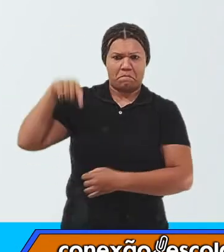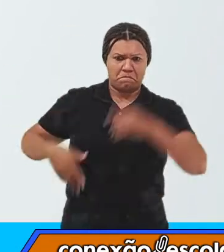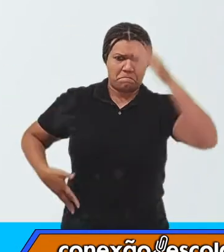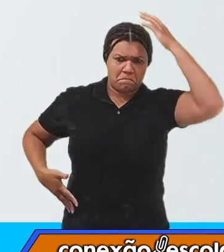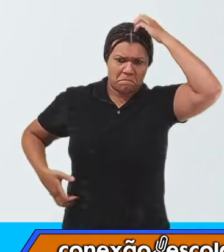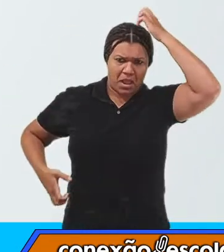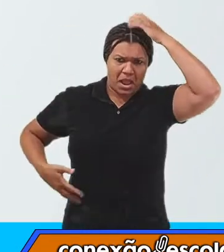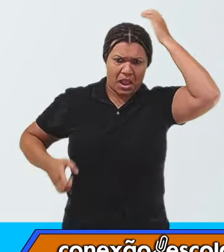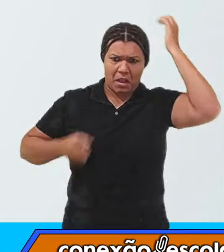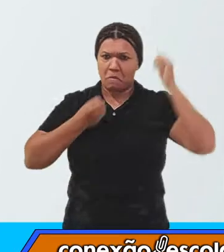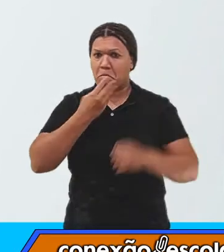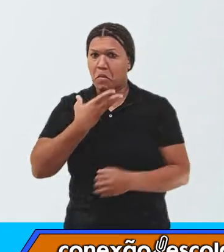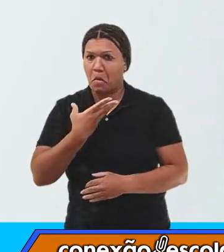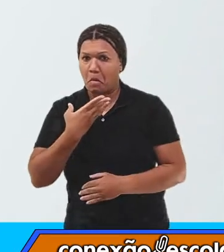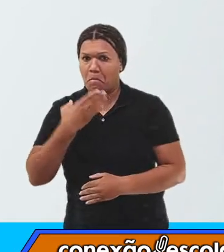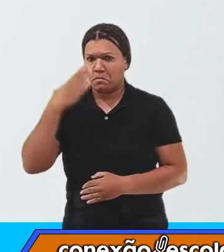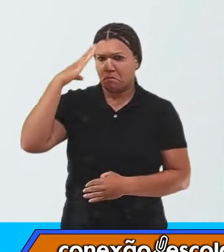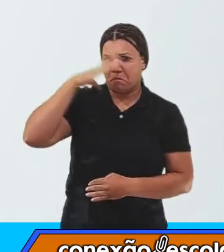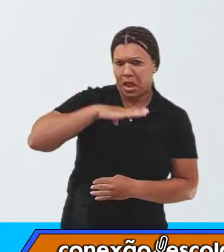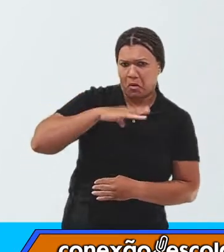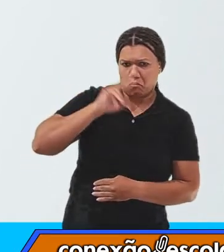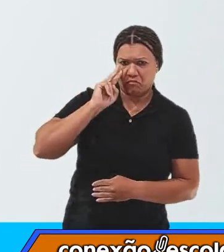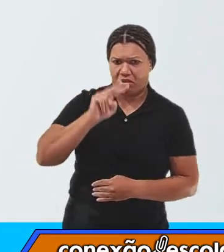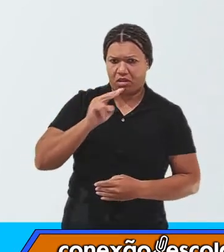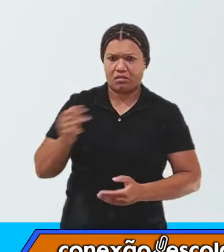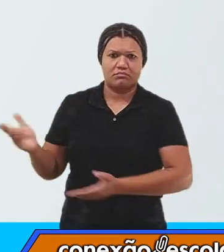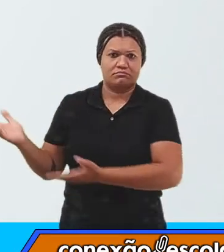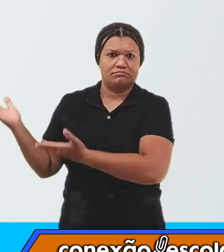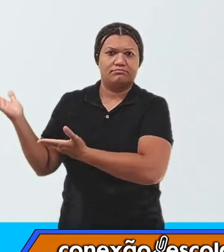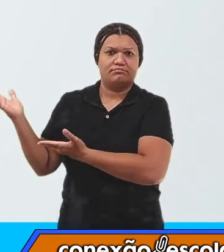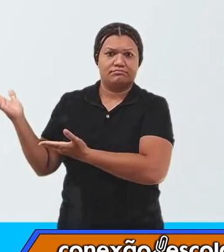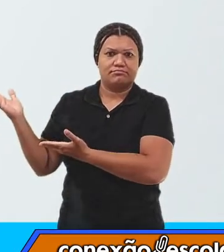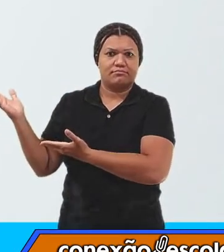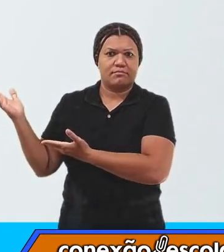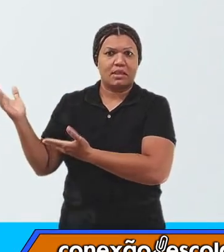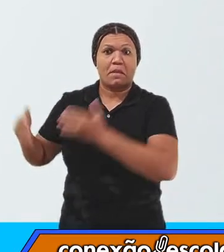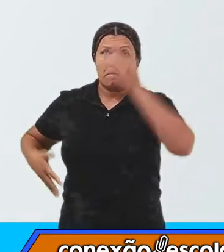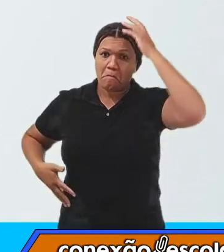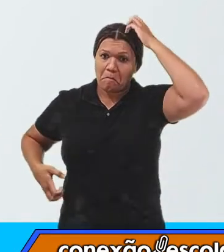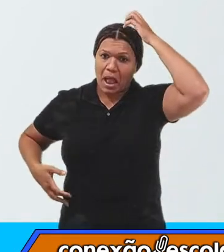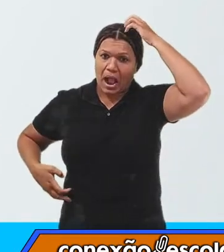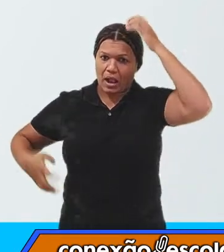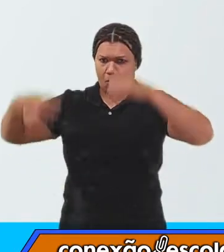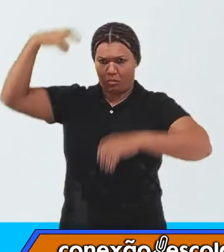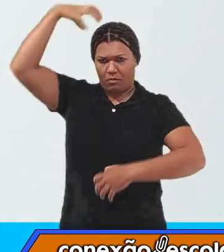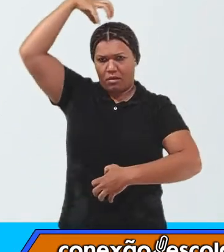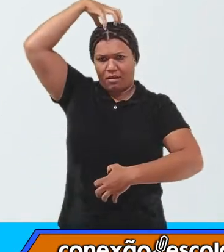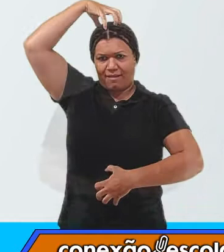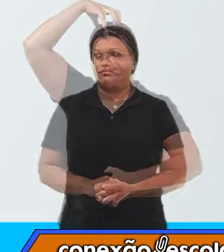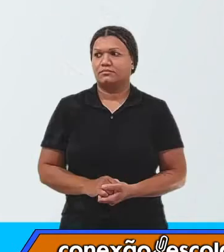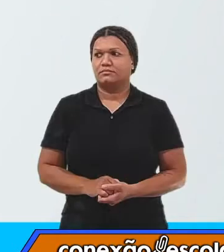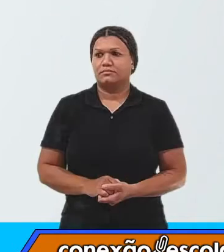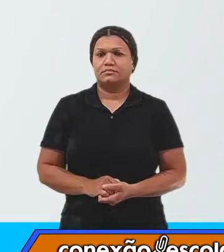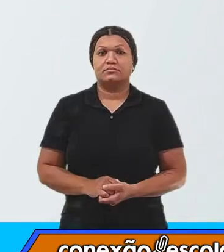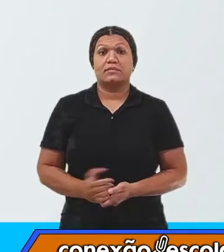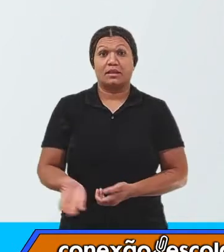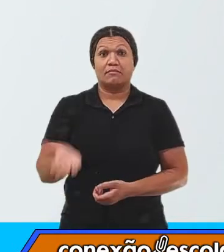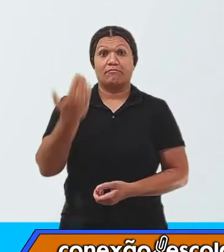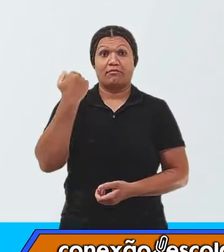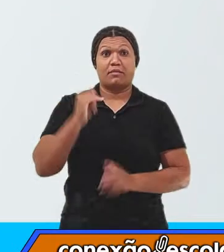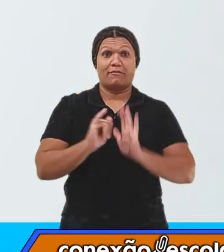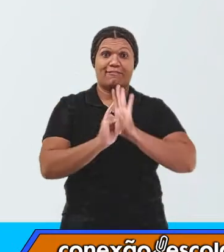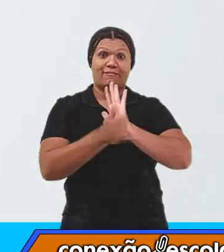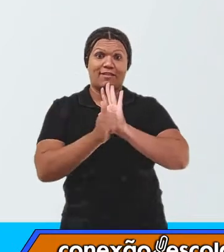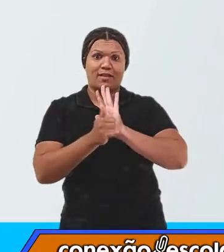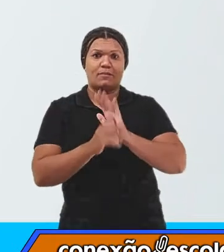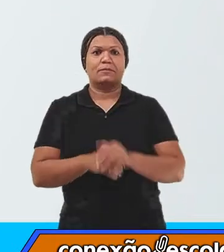Será que esse macaco é mau? Olha só. Ele é um macaco rei, que ele tá com uma coroa, né? E vamos para a